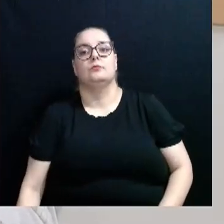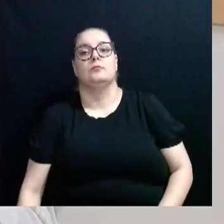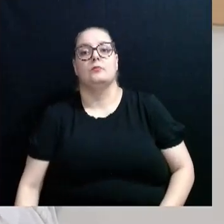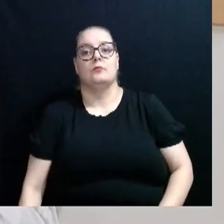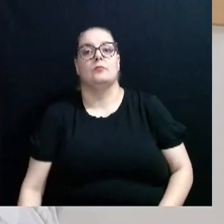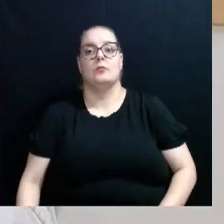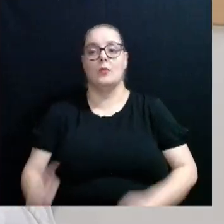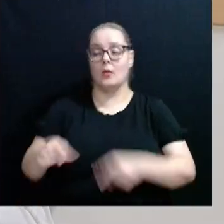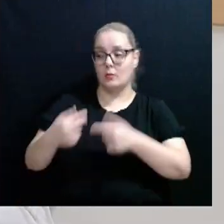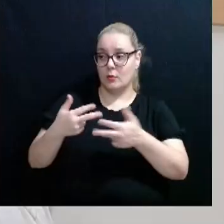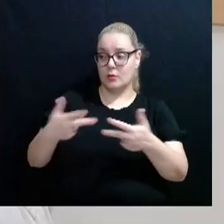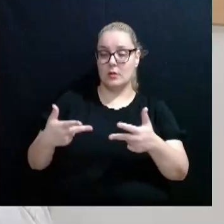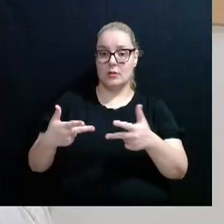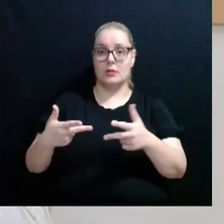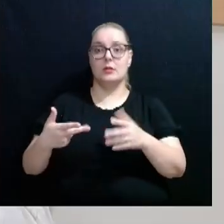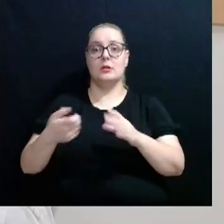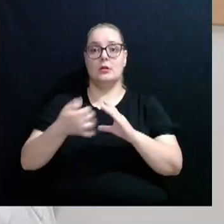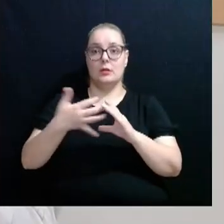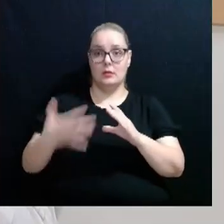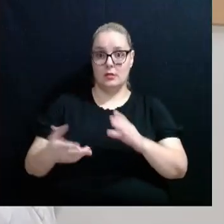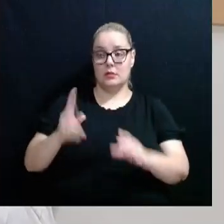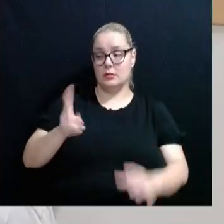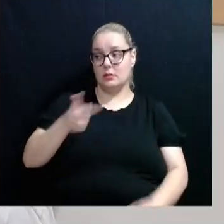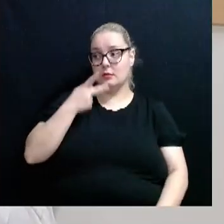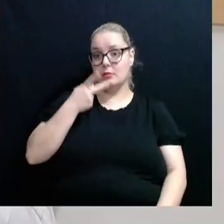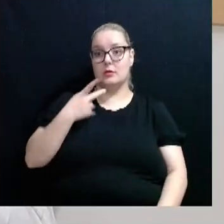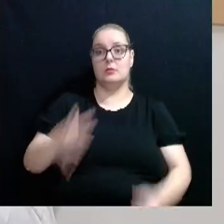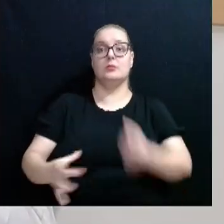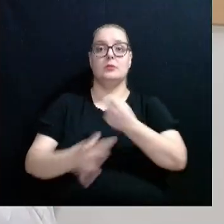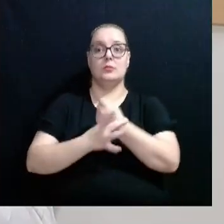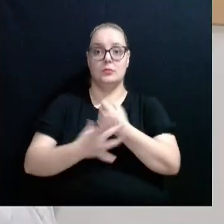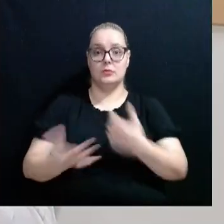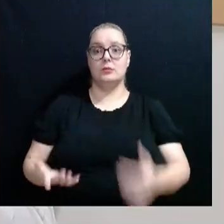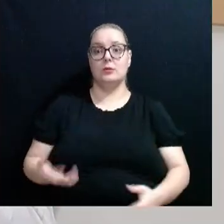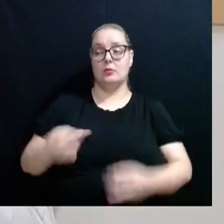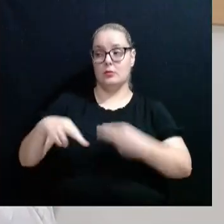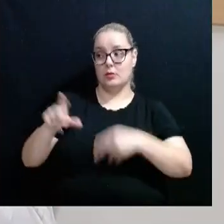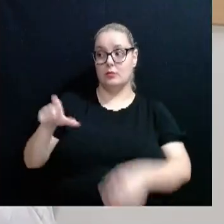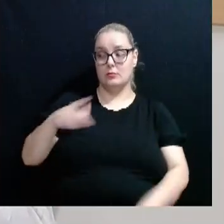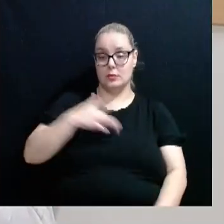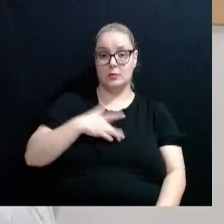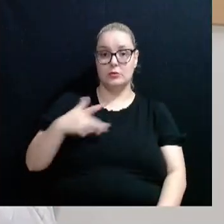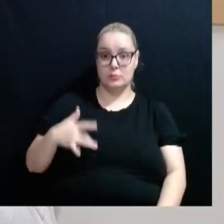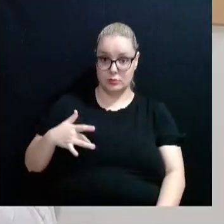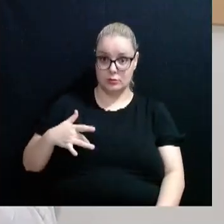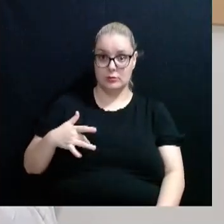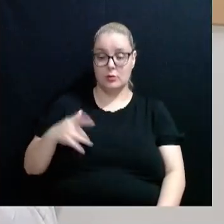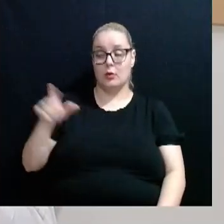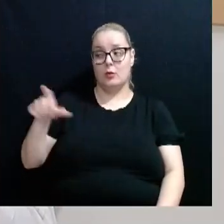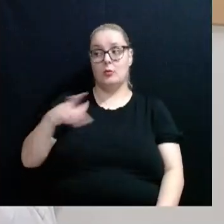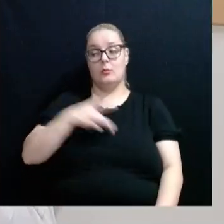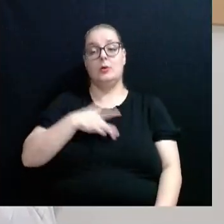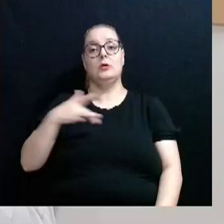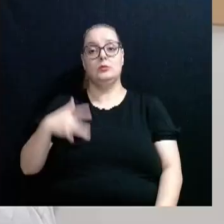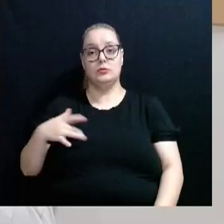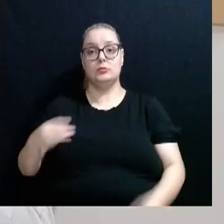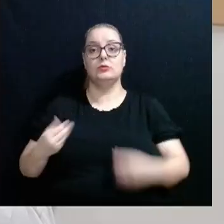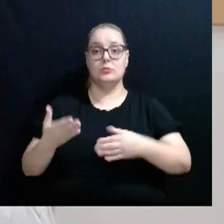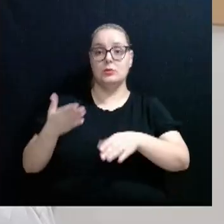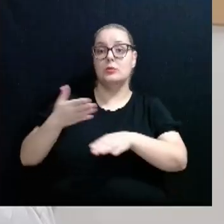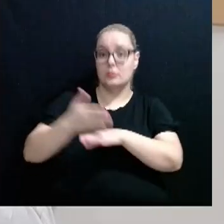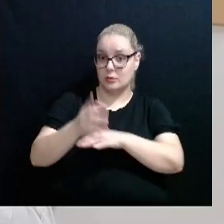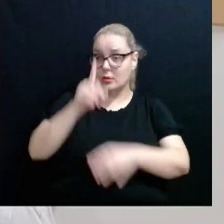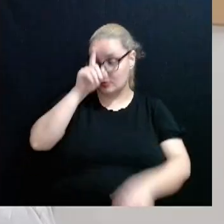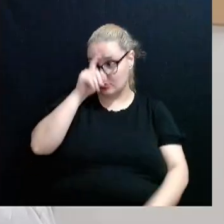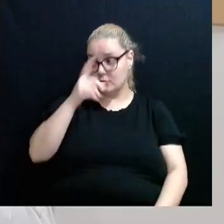falamos desse seguro em relação ao plano de saúde é o seguinte: o plano de saúde te dá acesso ao hospital, te dá